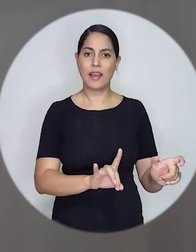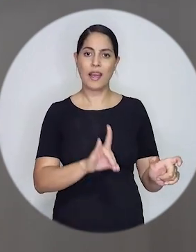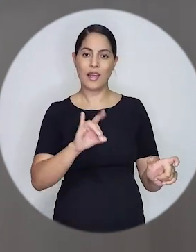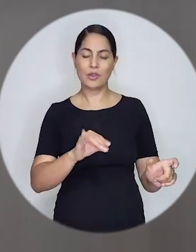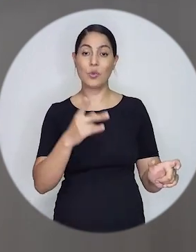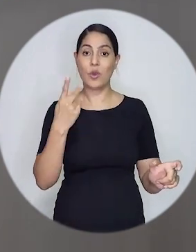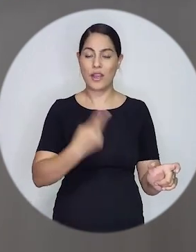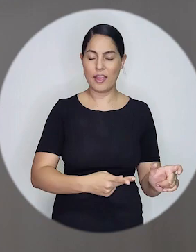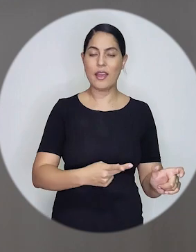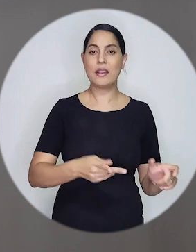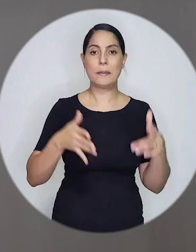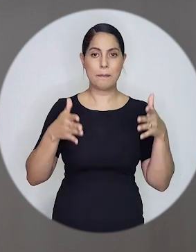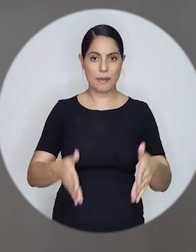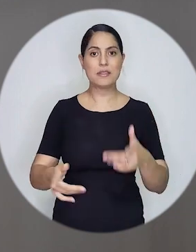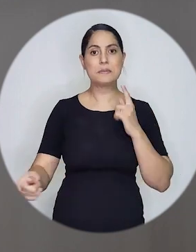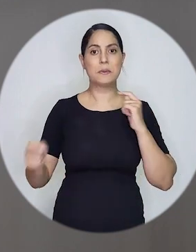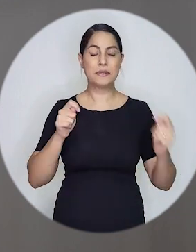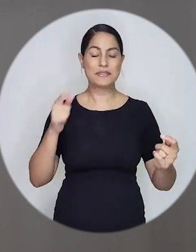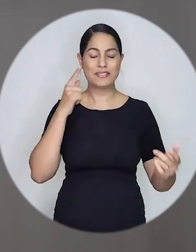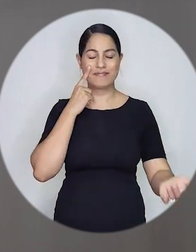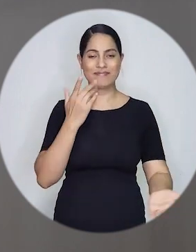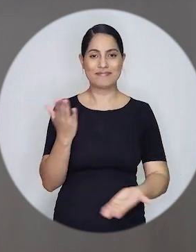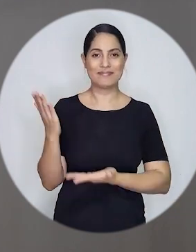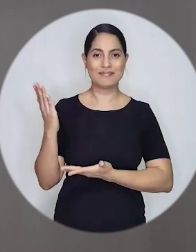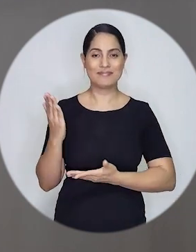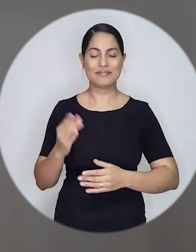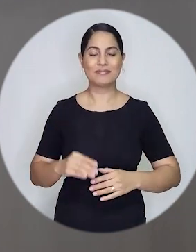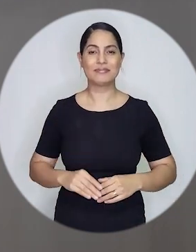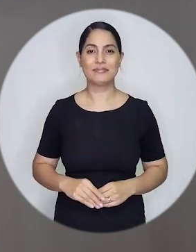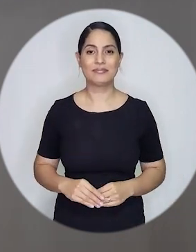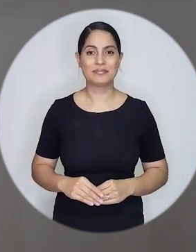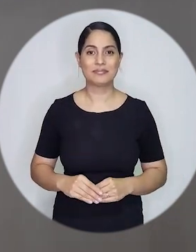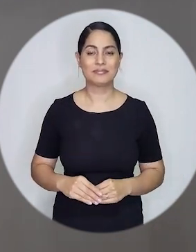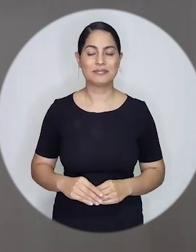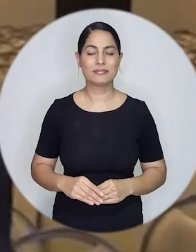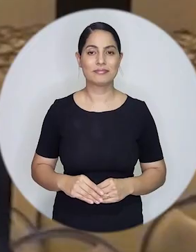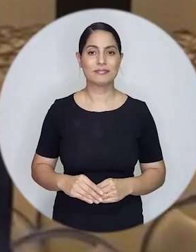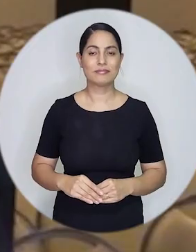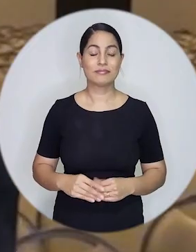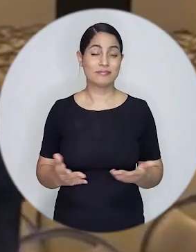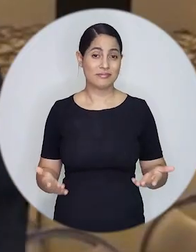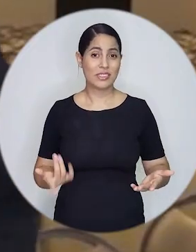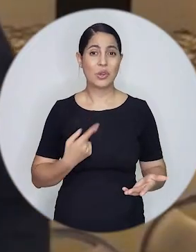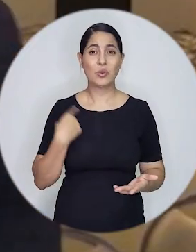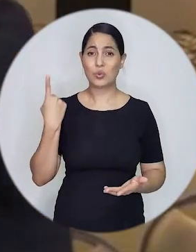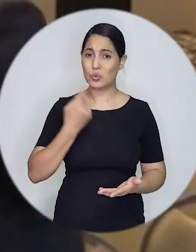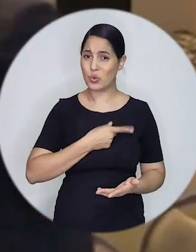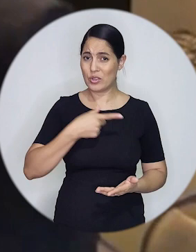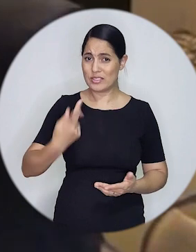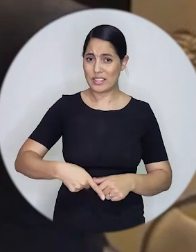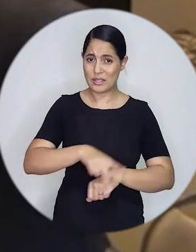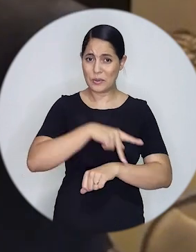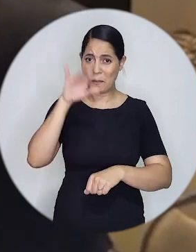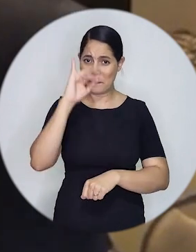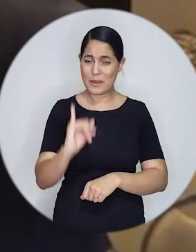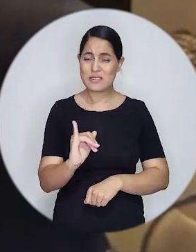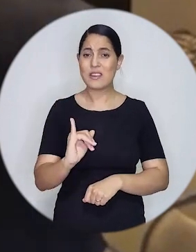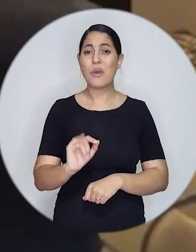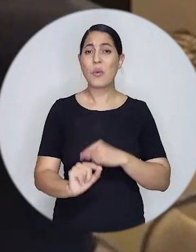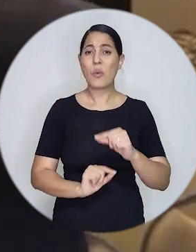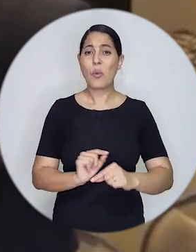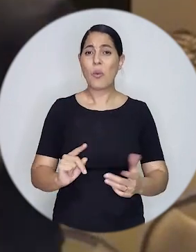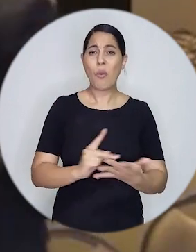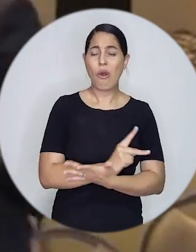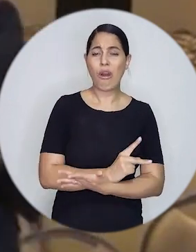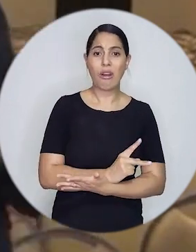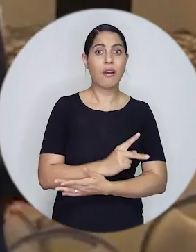da Advocacia, Ricardo Breyer, foi quem concedeu a entrevista. Vamos ver. Nós vivemos num estado muitas vezes policialesco e que